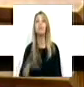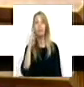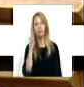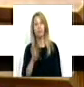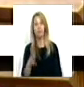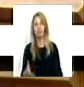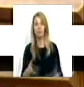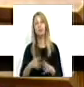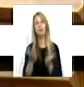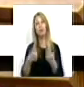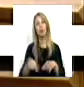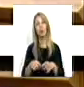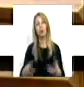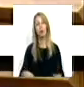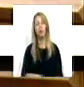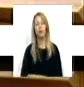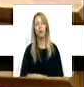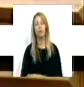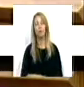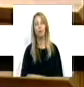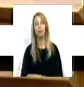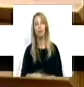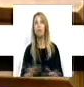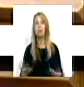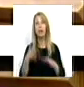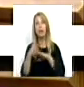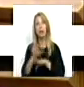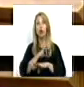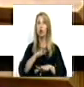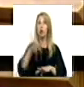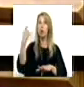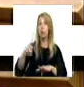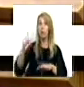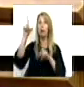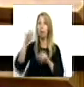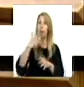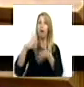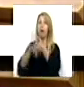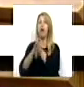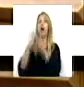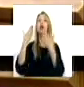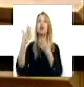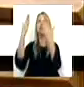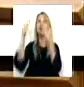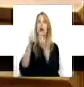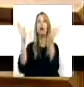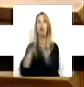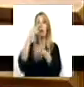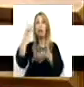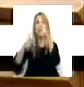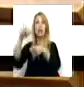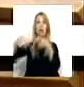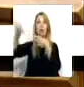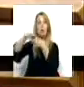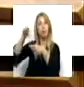assistir a esta sessão, e, através do Sr. Presidente, se me permite, saudar toda a população de São Pedro da Cova, que tem